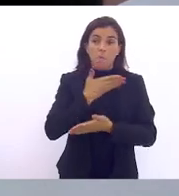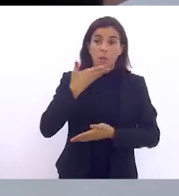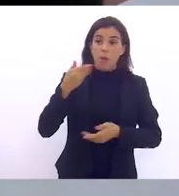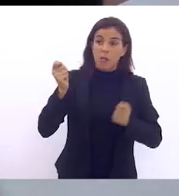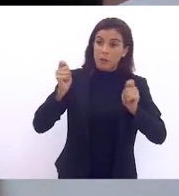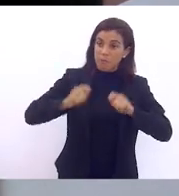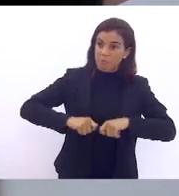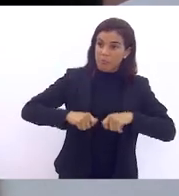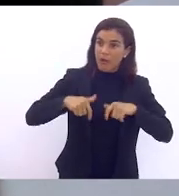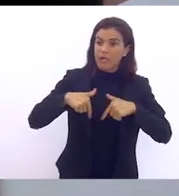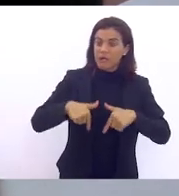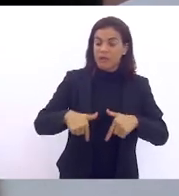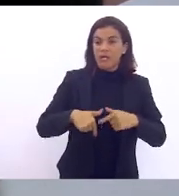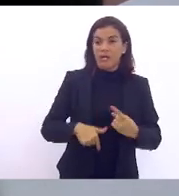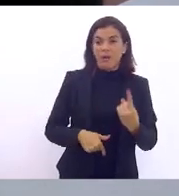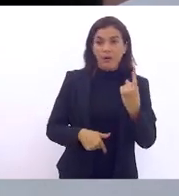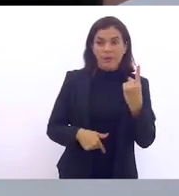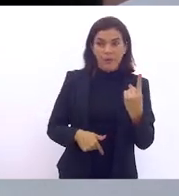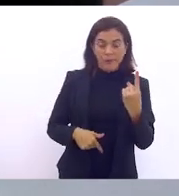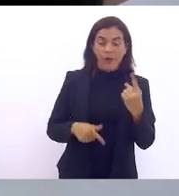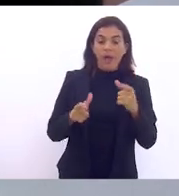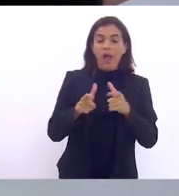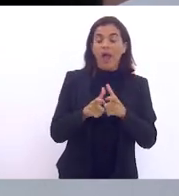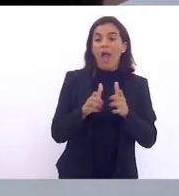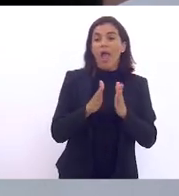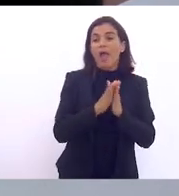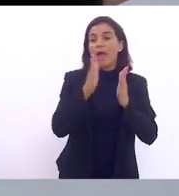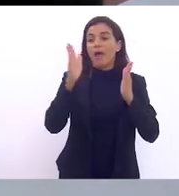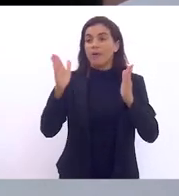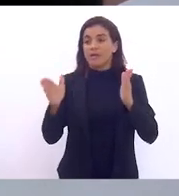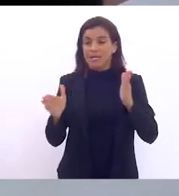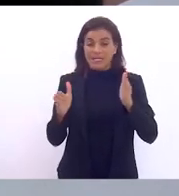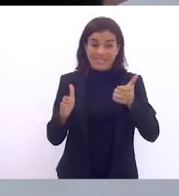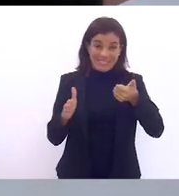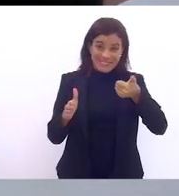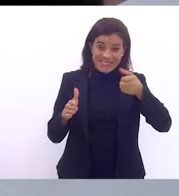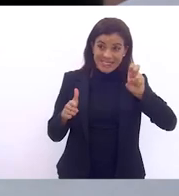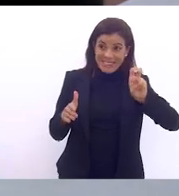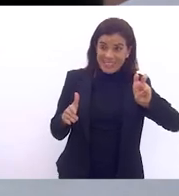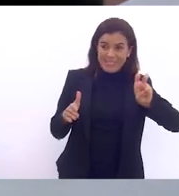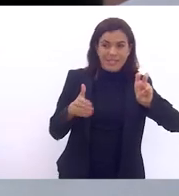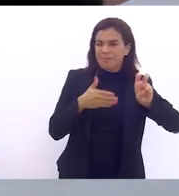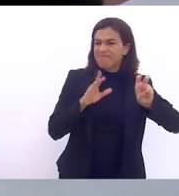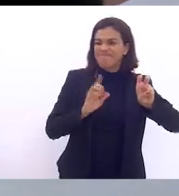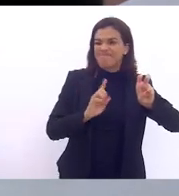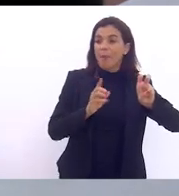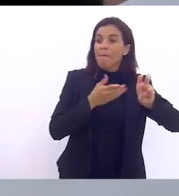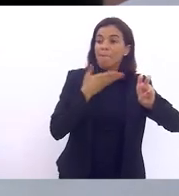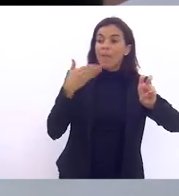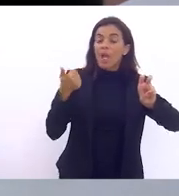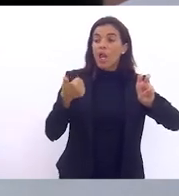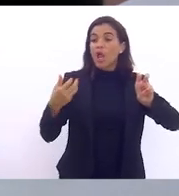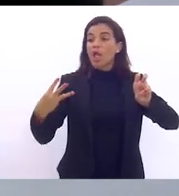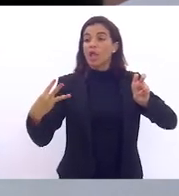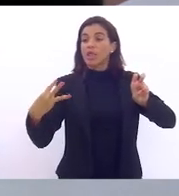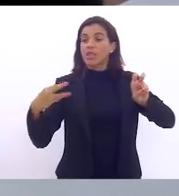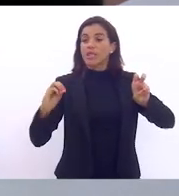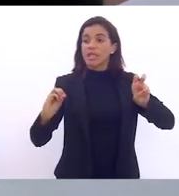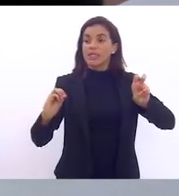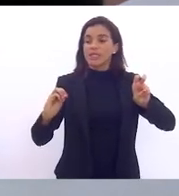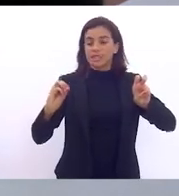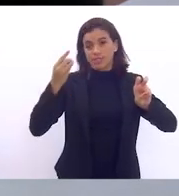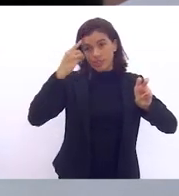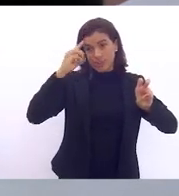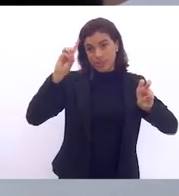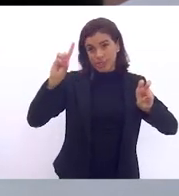ser feitas uma é aumentar o prazo de 15 para 30 dias porque já que o sistema demora 5 dias me registrar